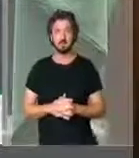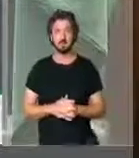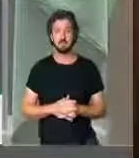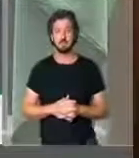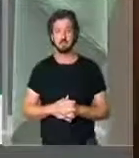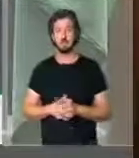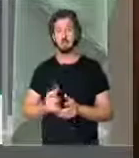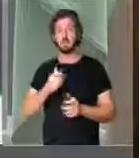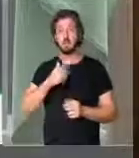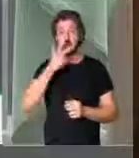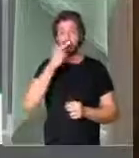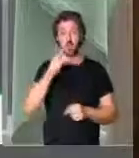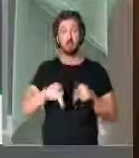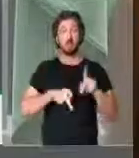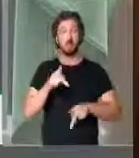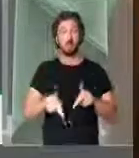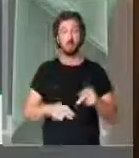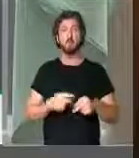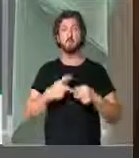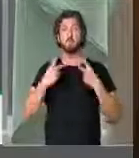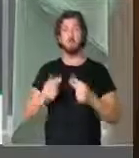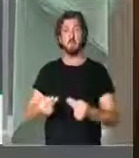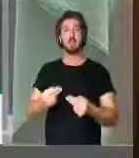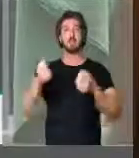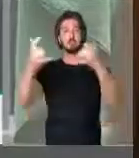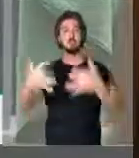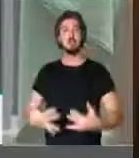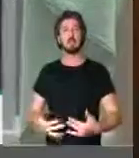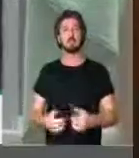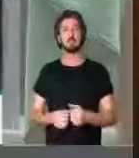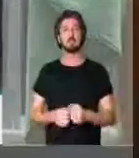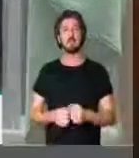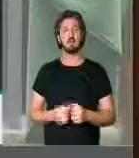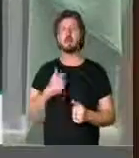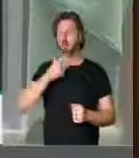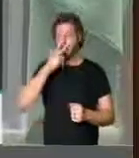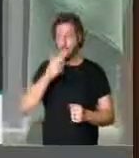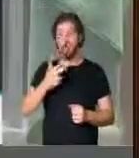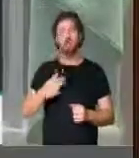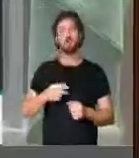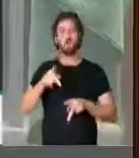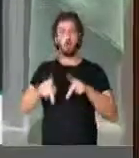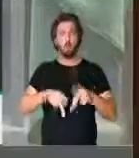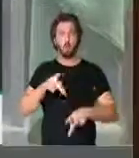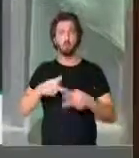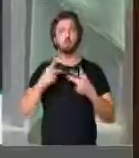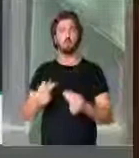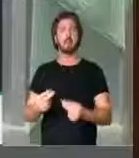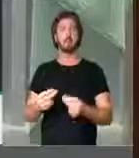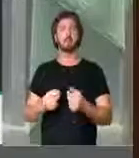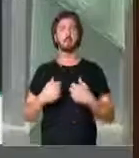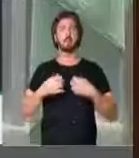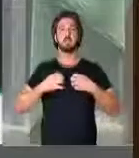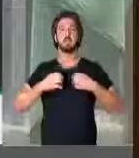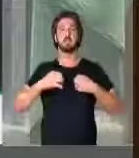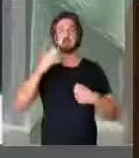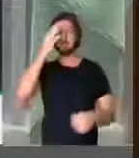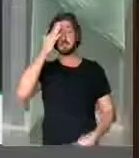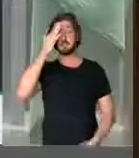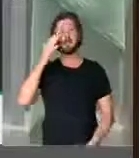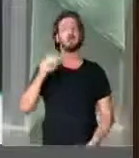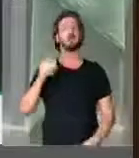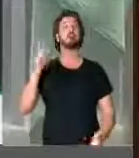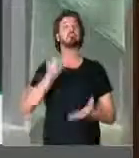Acho que o povo brasileiro merece explicações. Acho que o povo brasileiro merece saber o que de